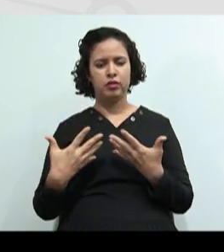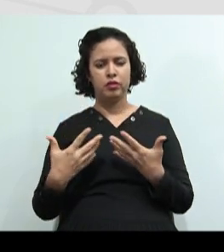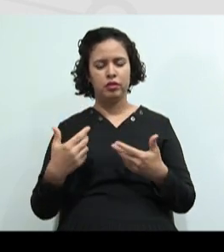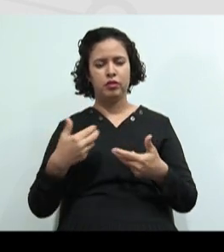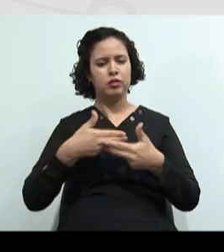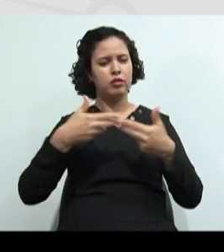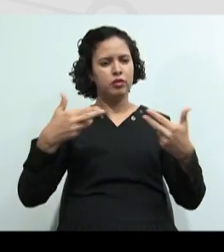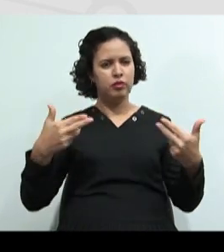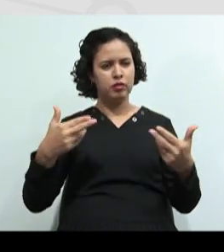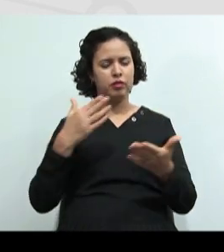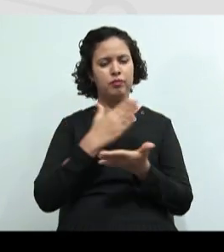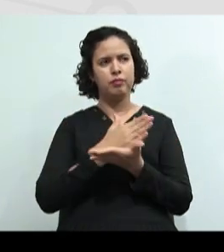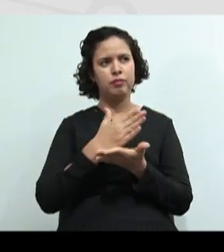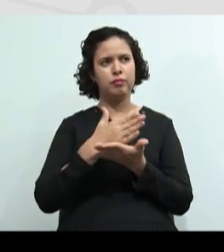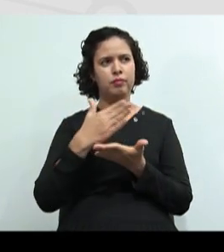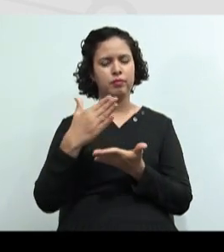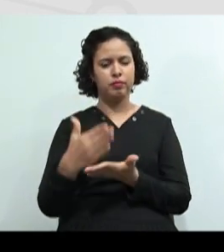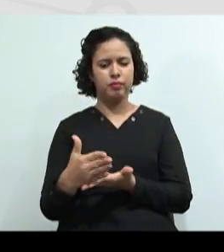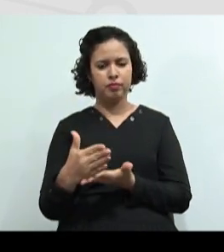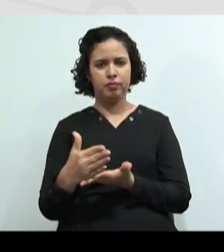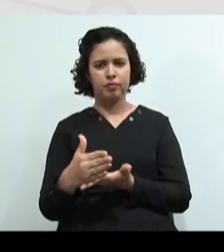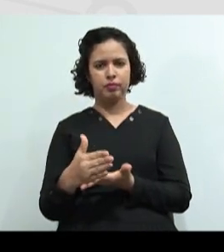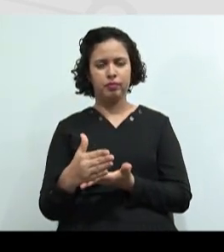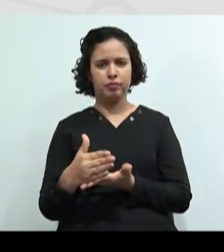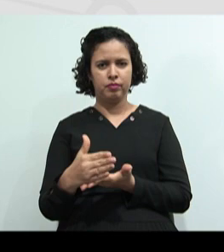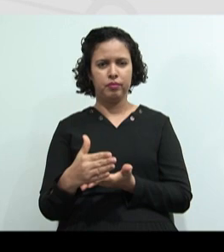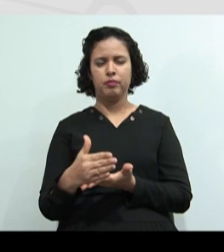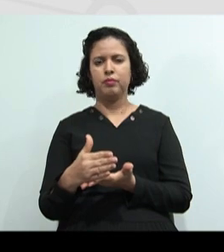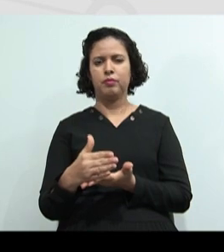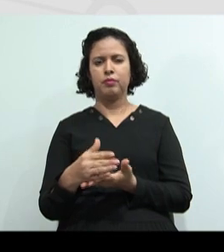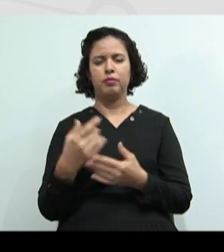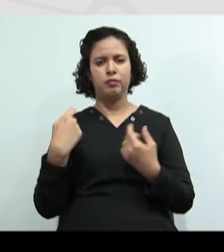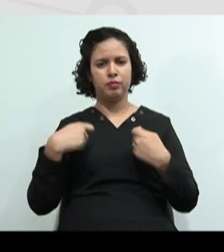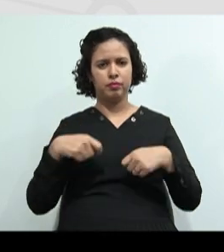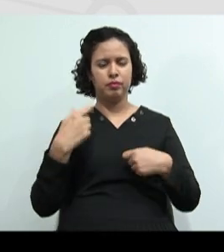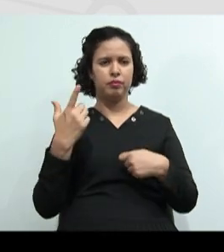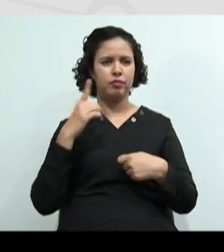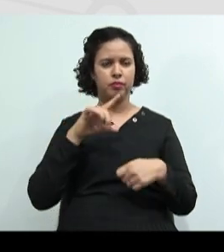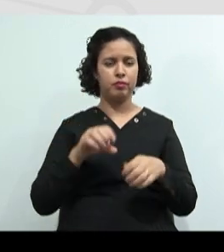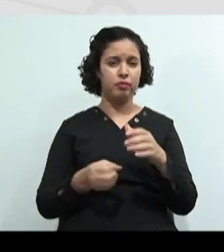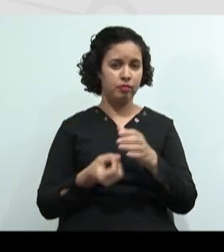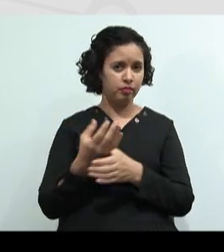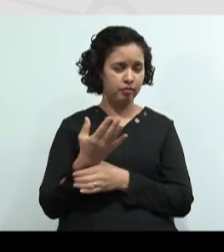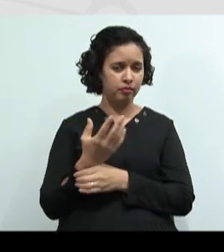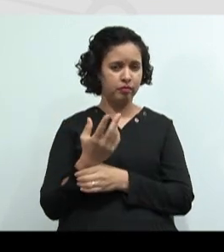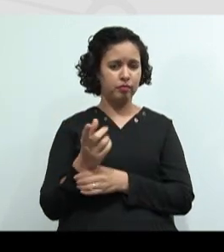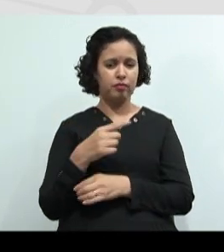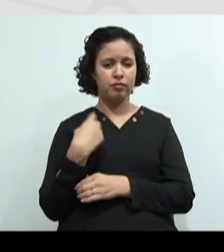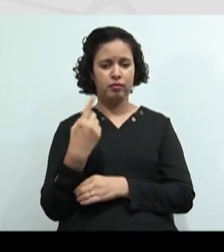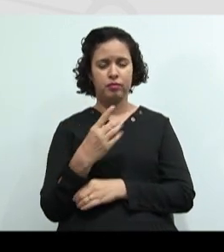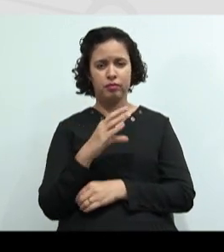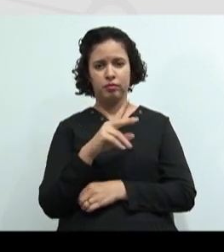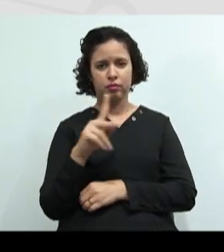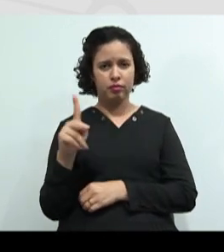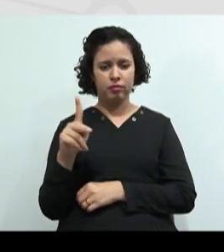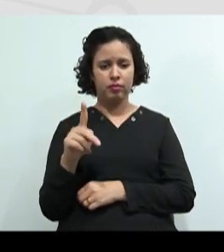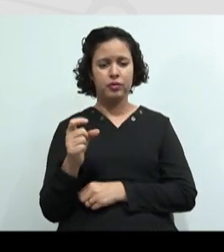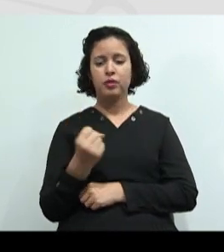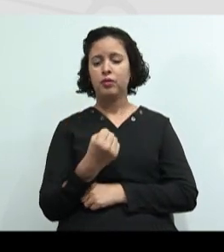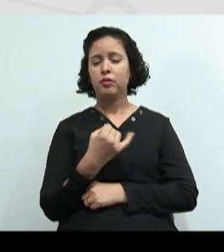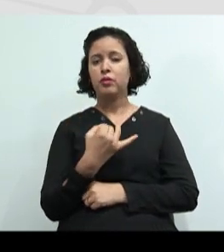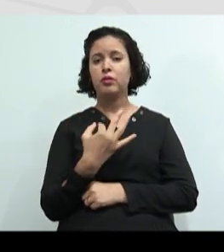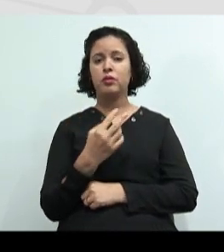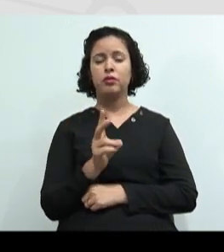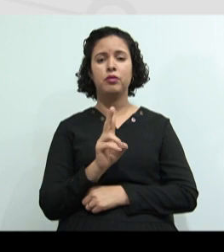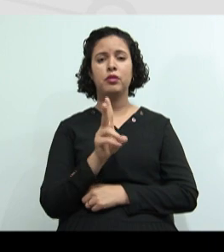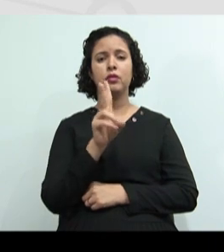várias etapas, quais são as ações a serem seguidas para nós podermos criar a nossa cooperativa e, é lógico, quanto vai custar, qual o